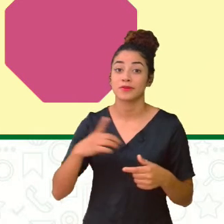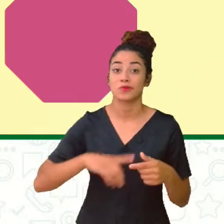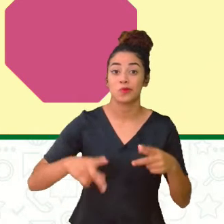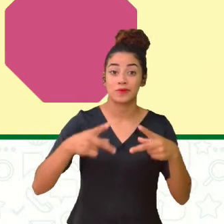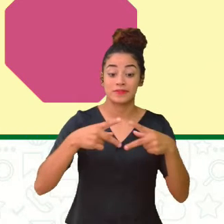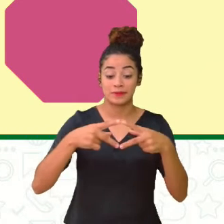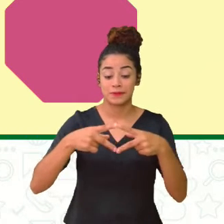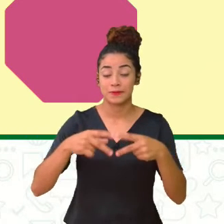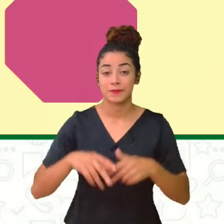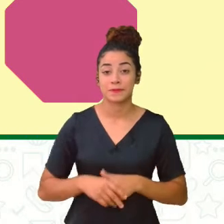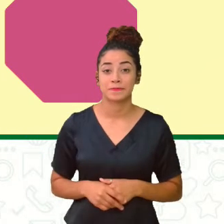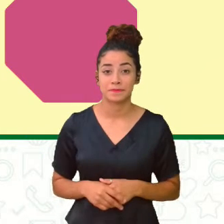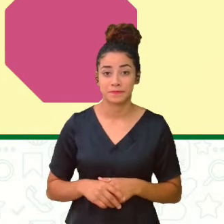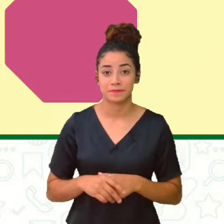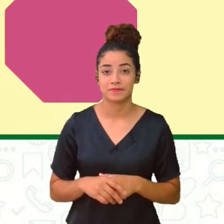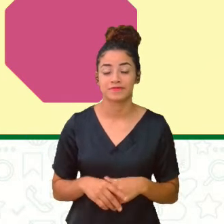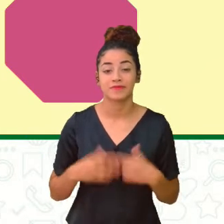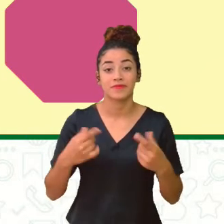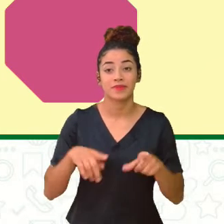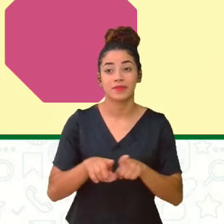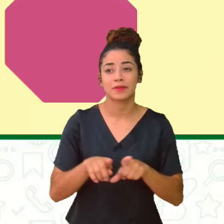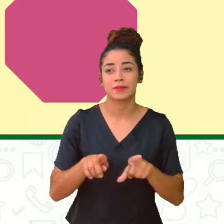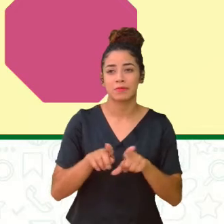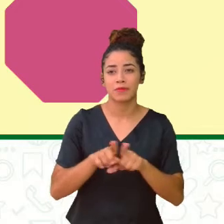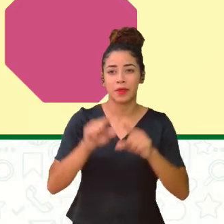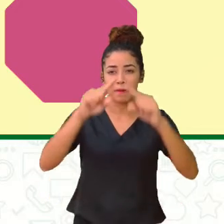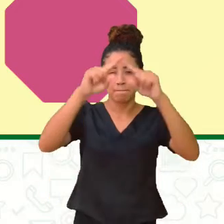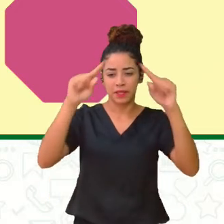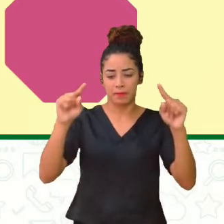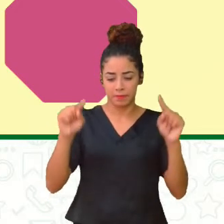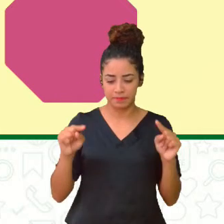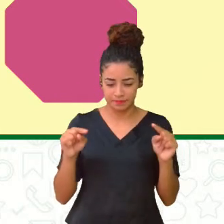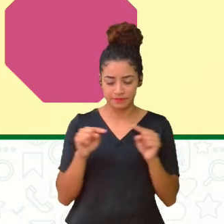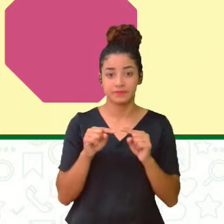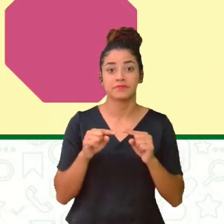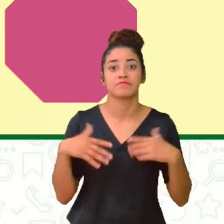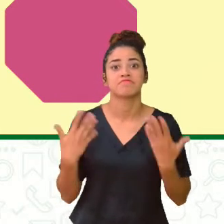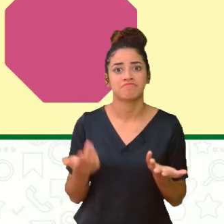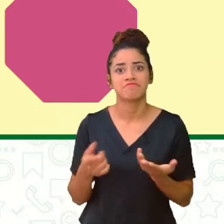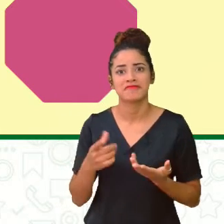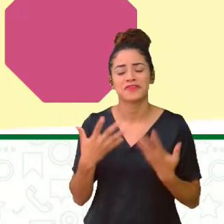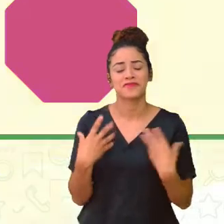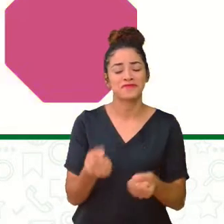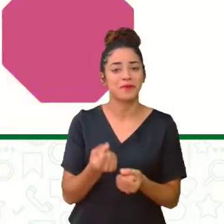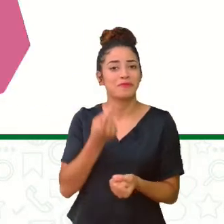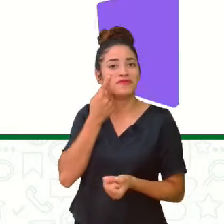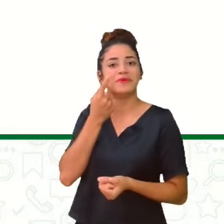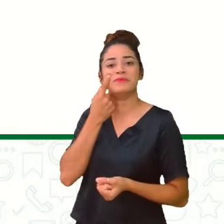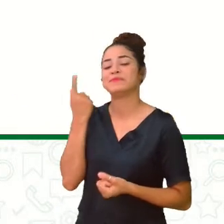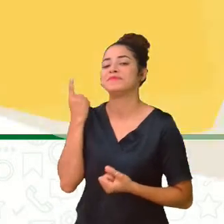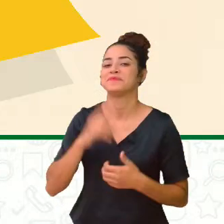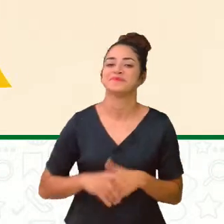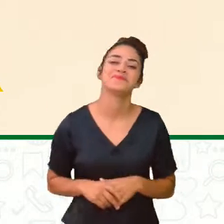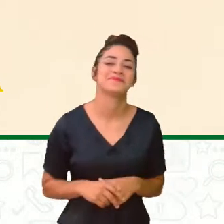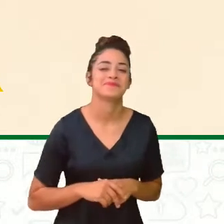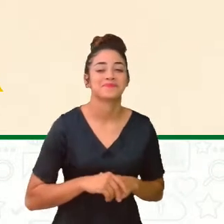losango e um octógono também. E vamos ver essas figuras aí. Olha